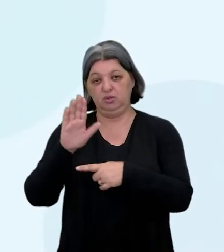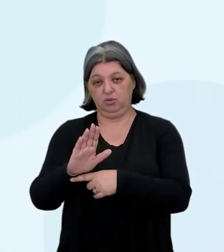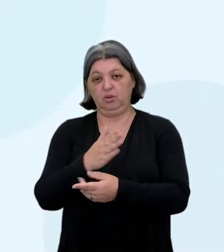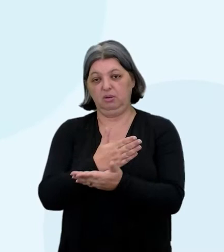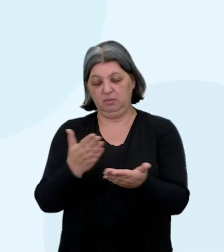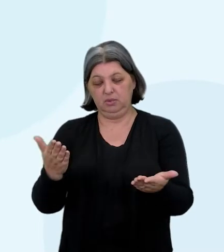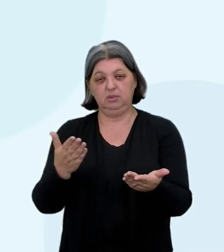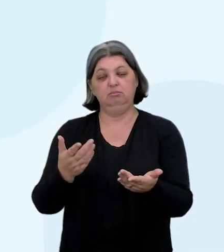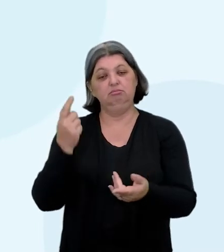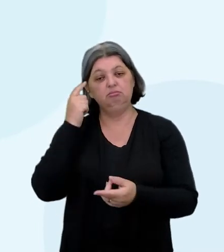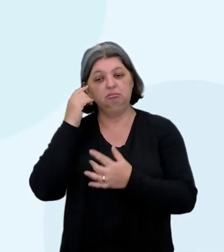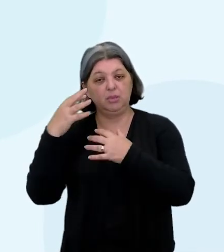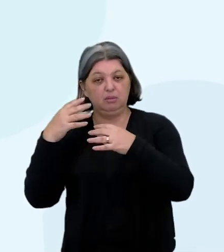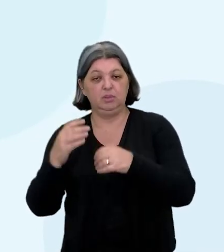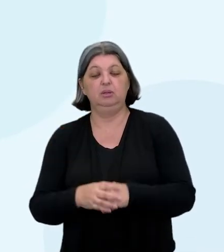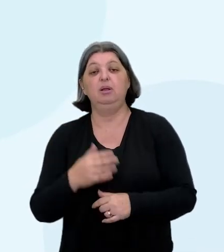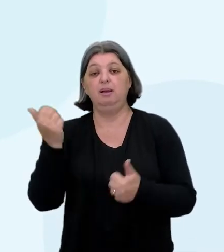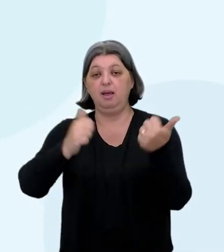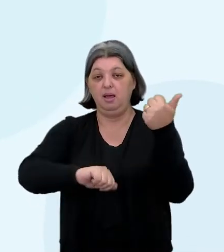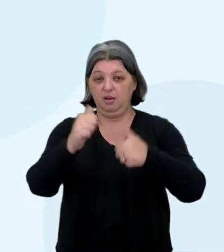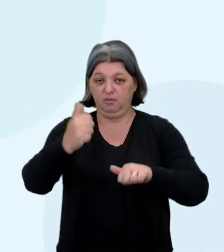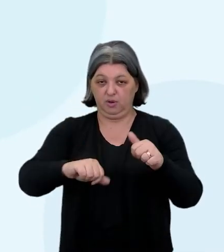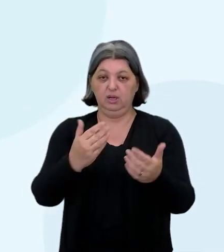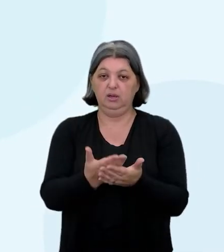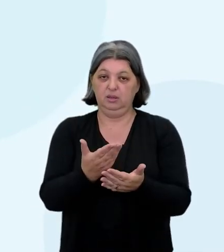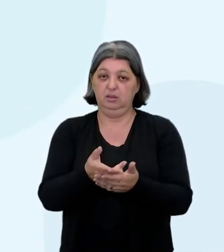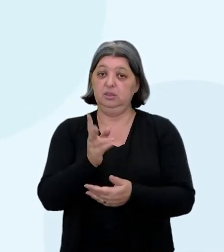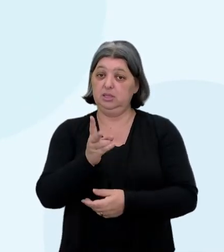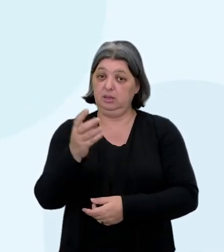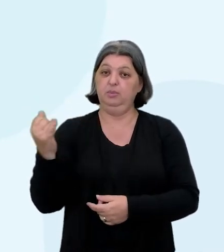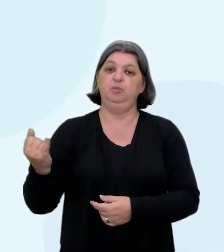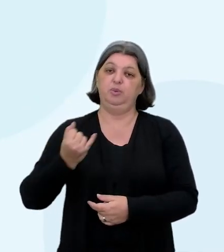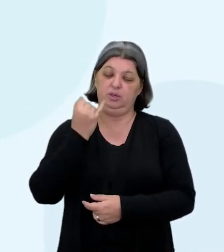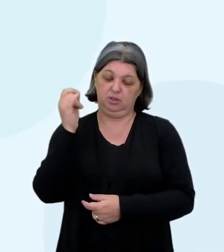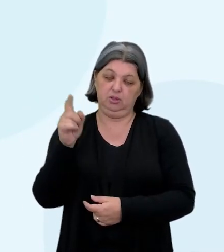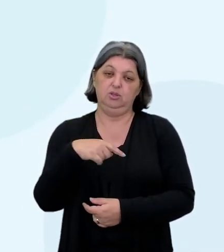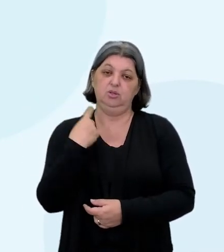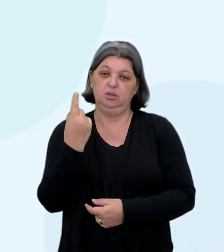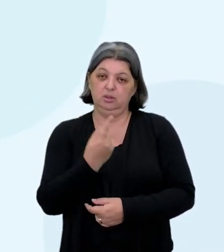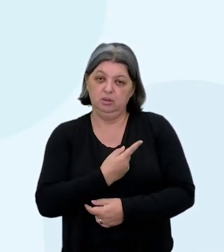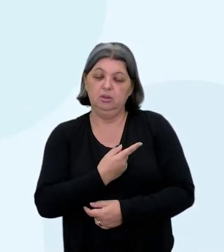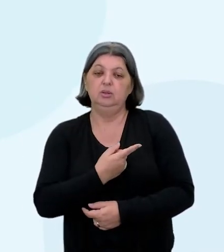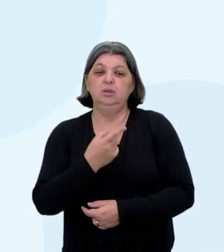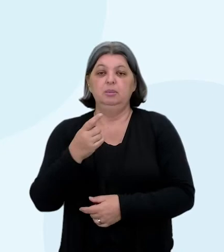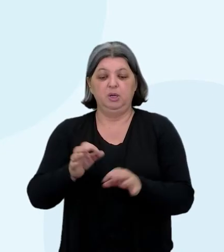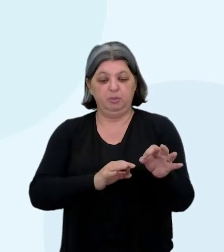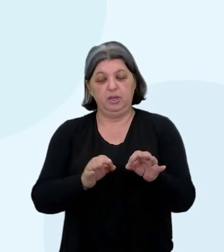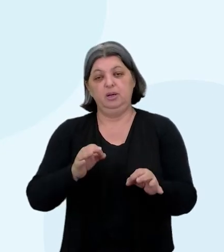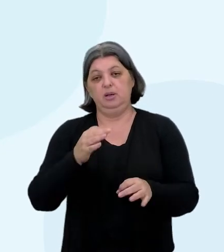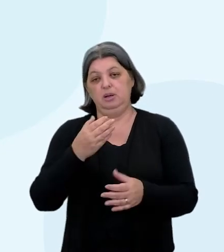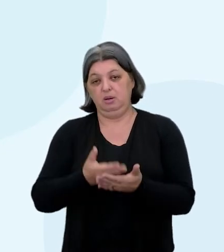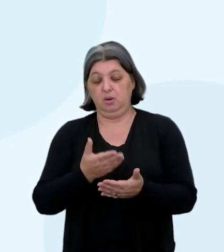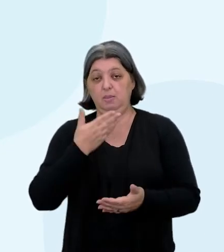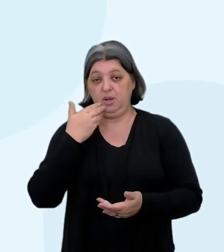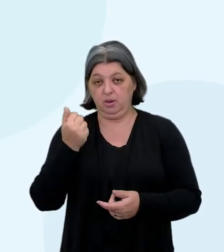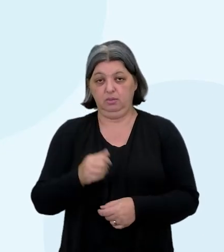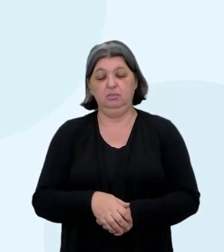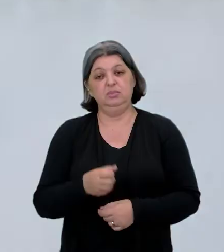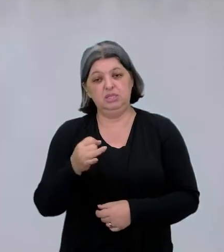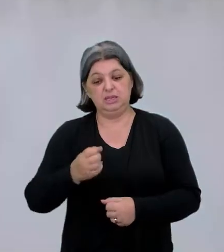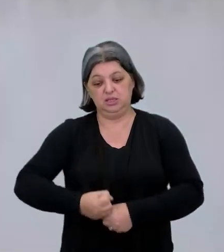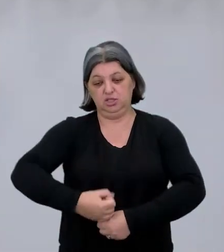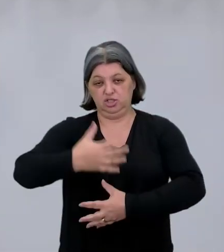nas reflexões. Não esqueça de avaliar a nossa aula, que é sempre muito importante pra gente tentar trazer aulas cada vez melhores pra vocês. Se você estiver no